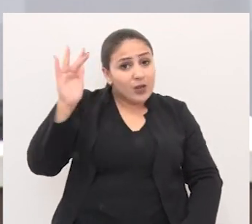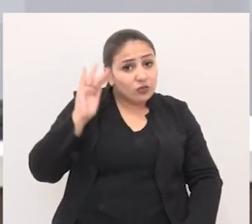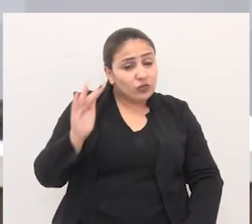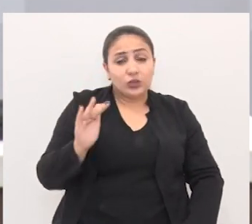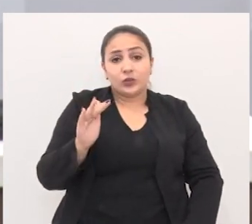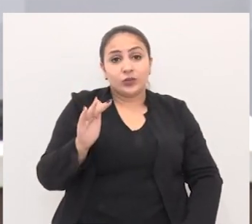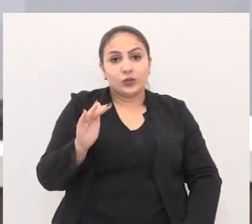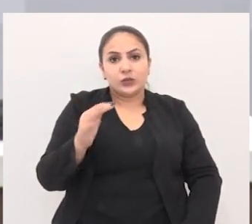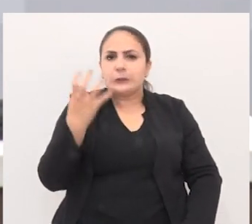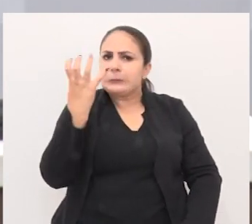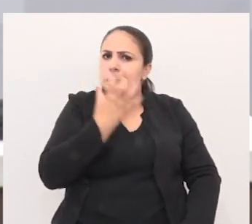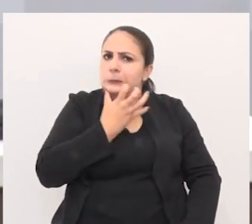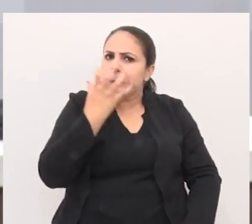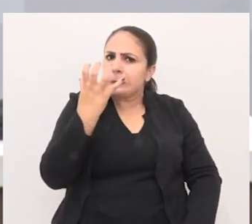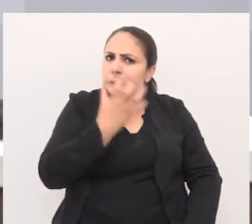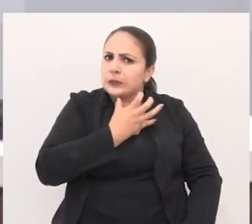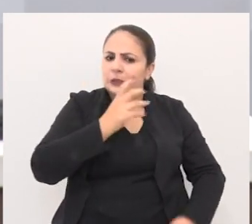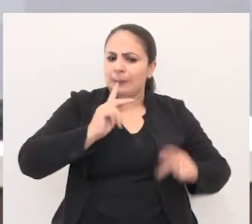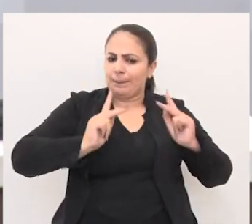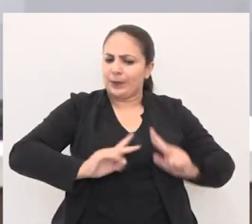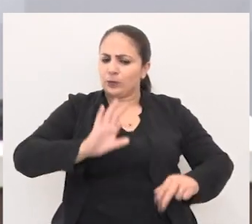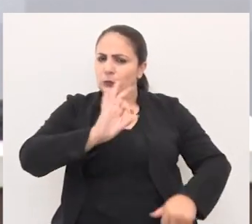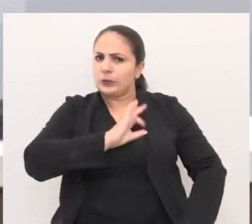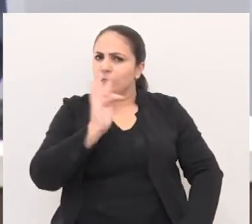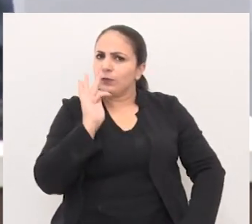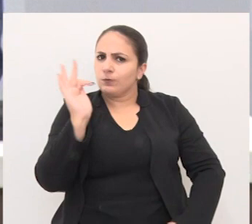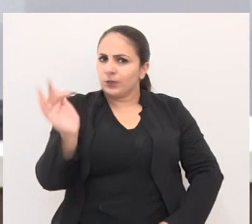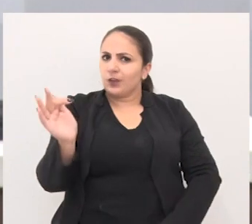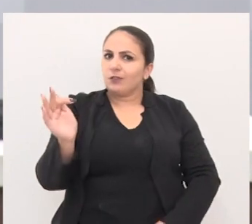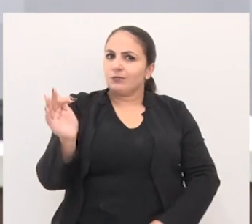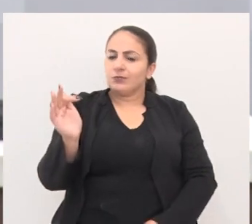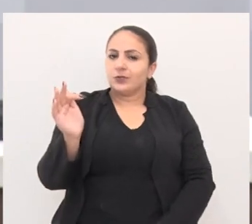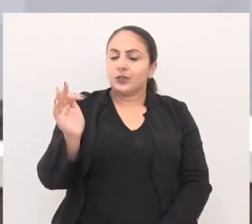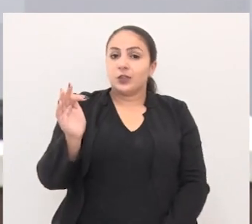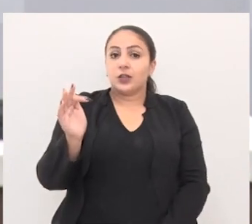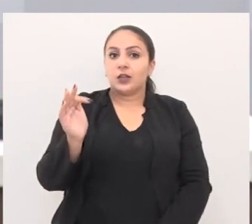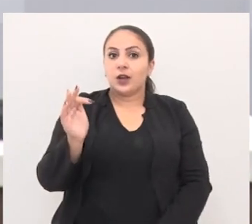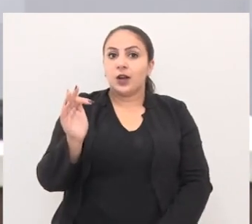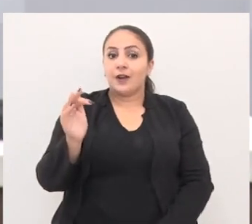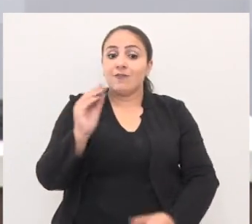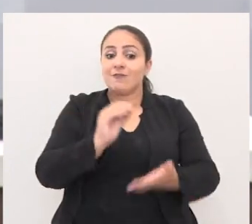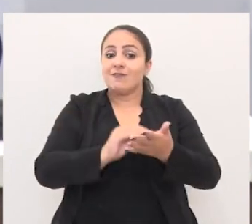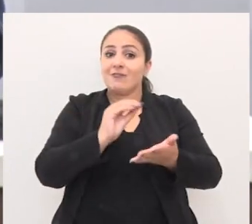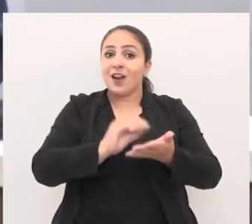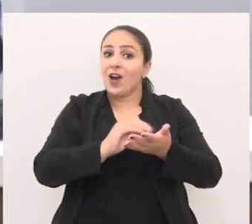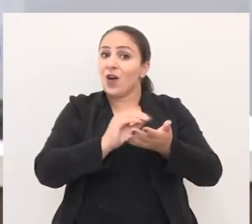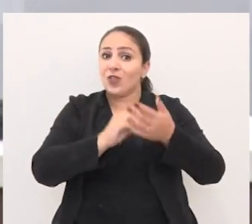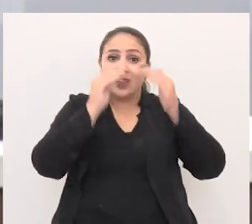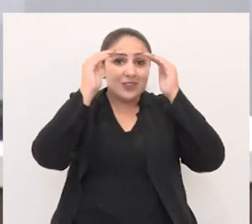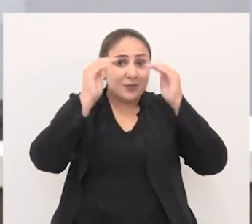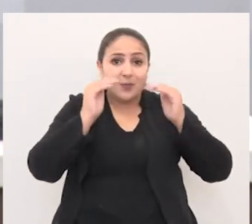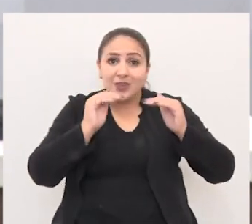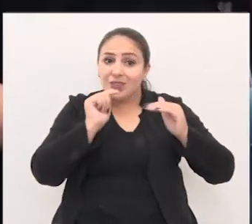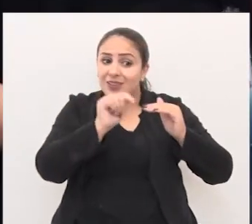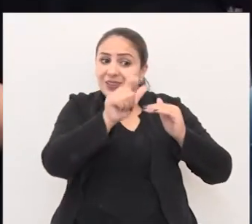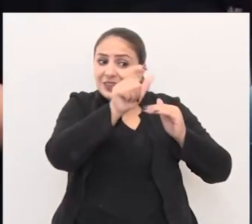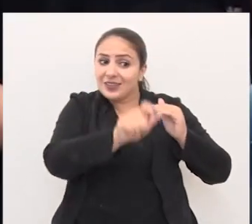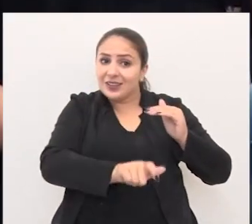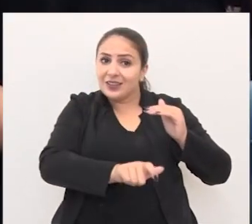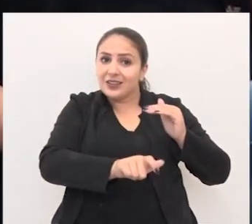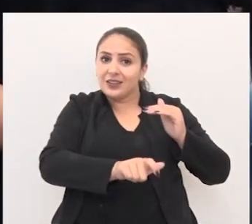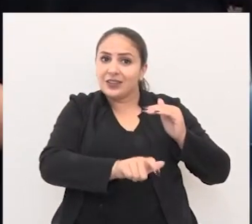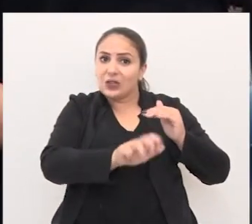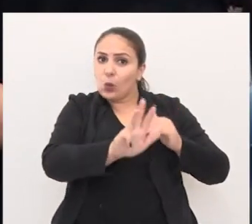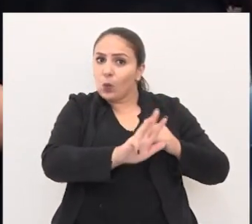a indignação dos policiais federais que foram desrespeitados por esse cidadão. Na